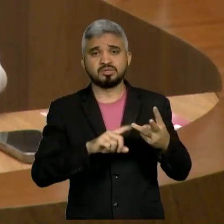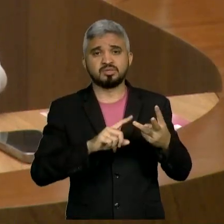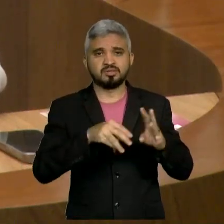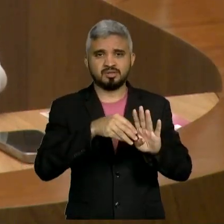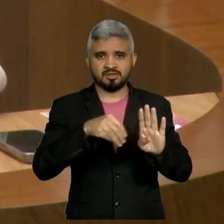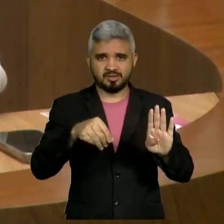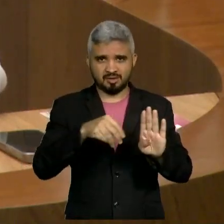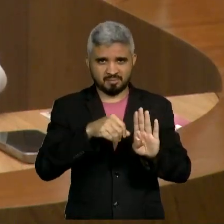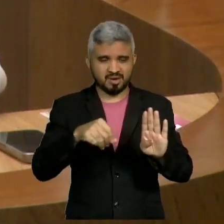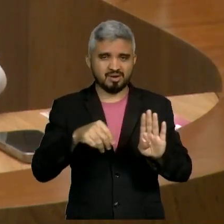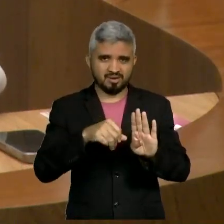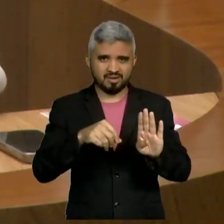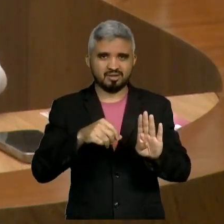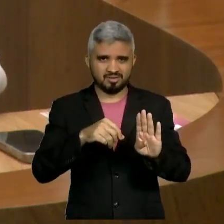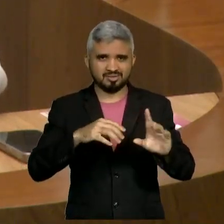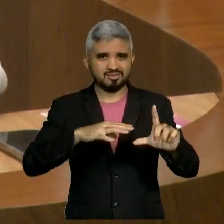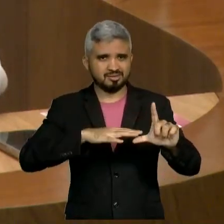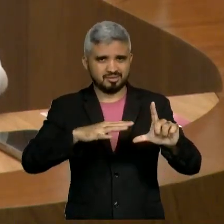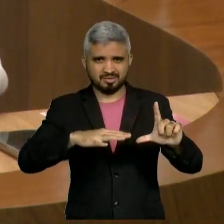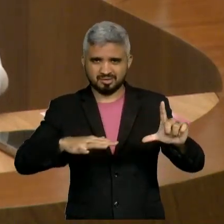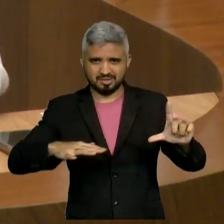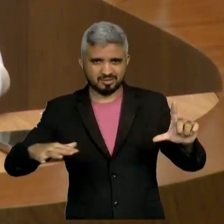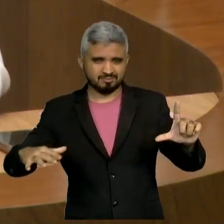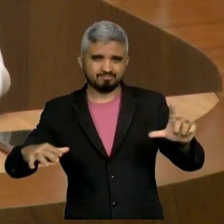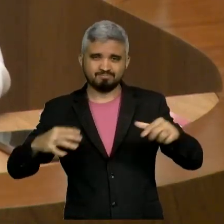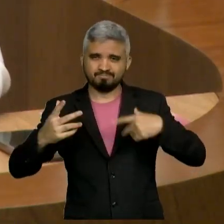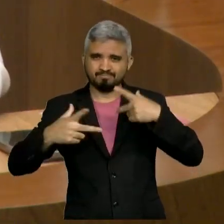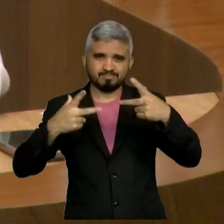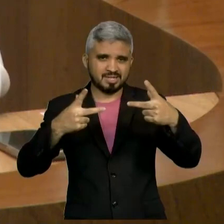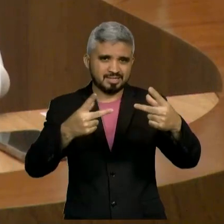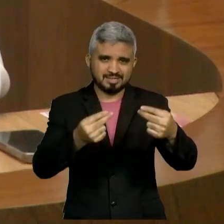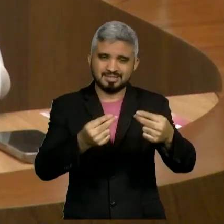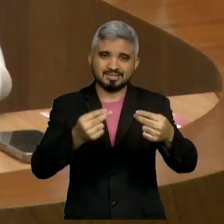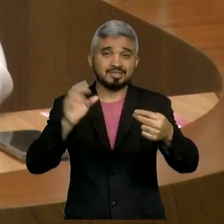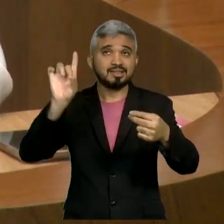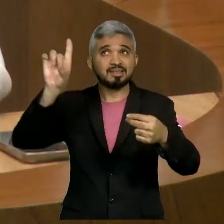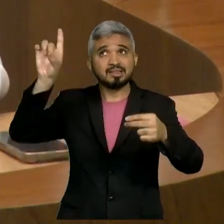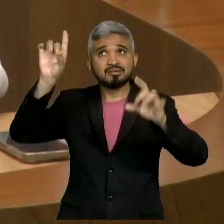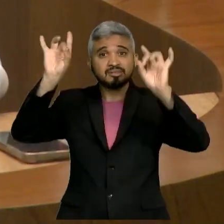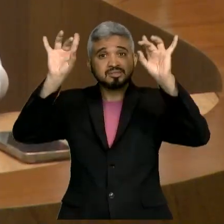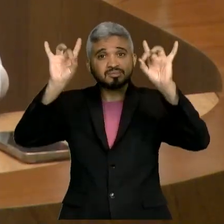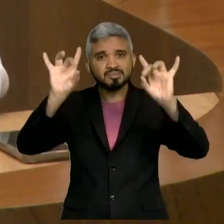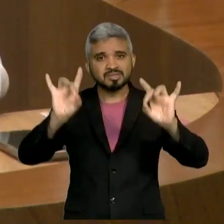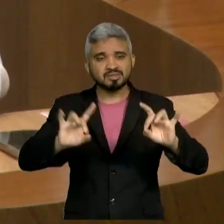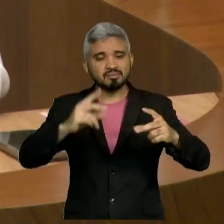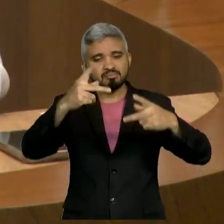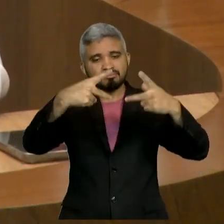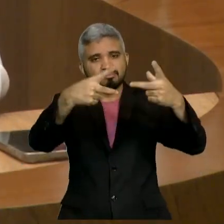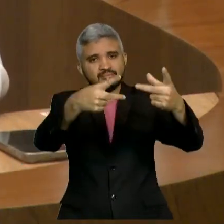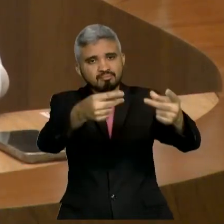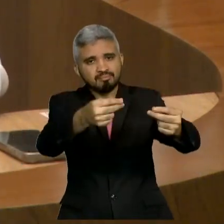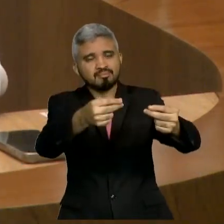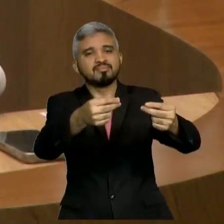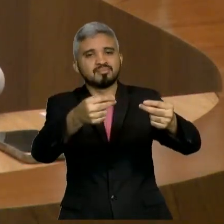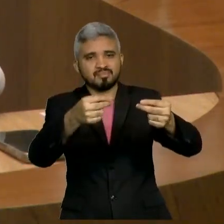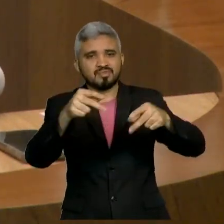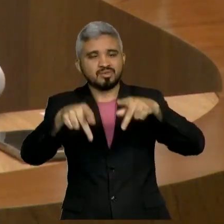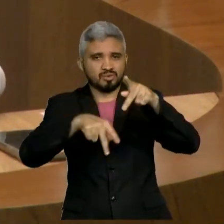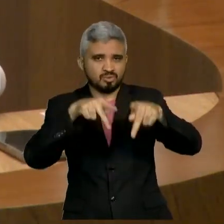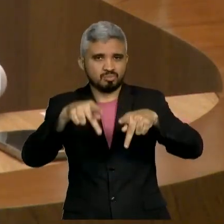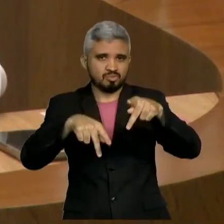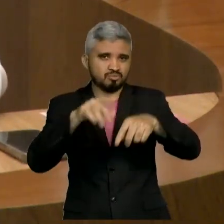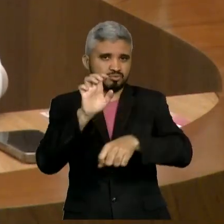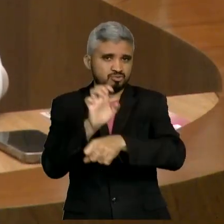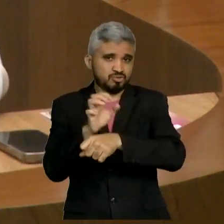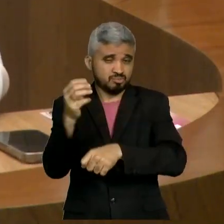maranhenses, que é um presente, uma dádiva que Deus concedeu àquela região, ao povo do Maranhão e ao povo do